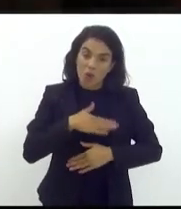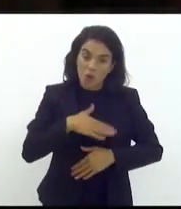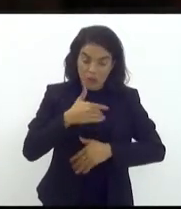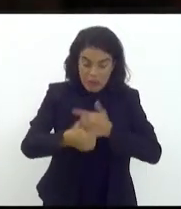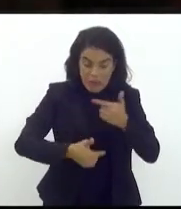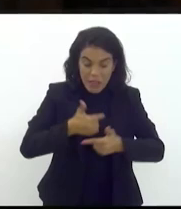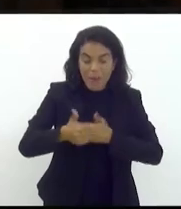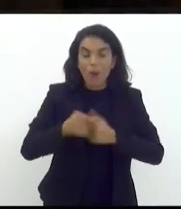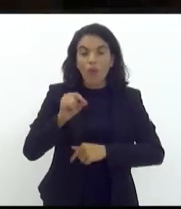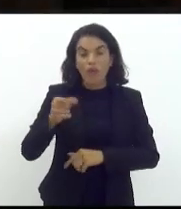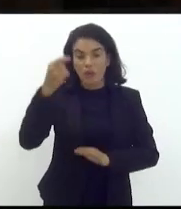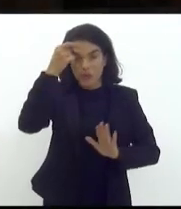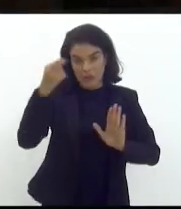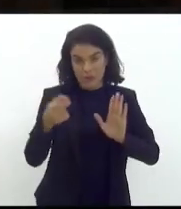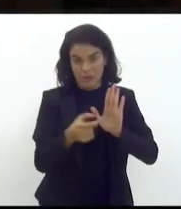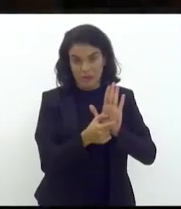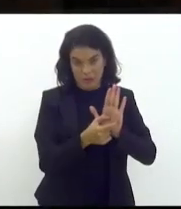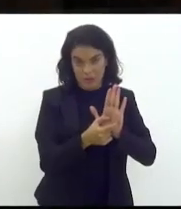artificial